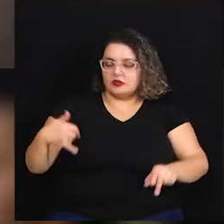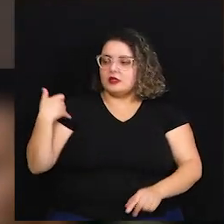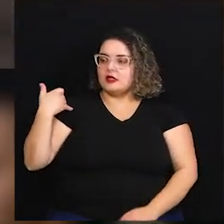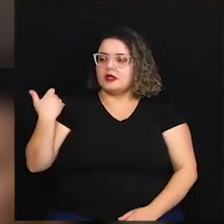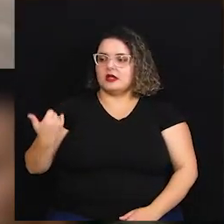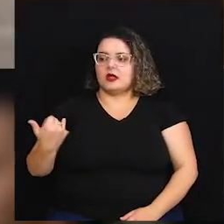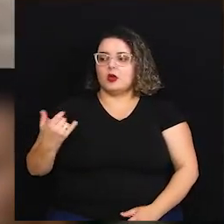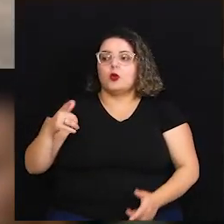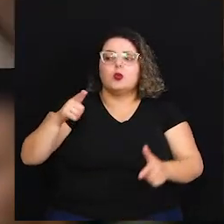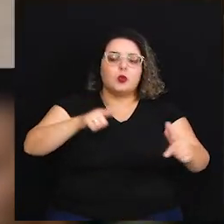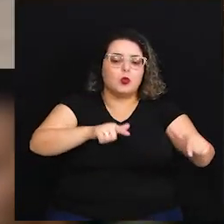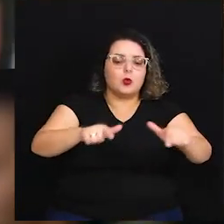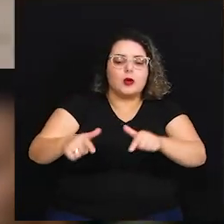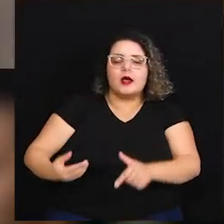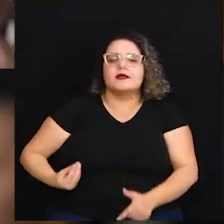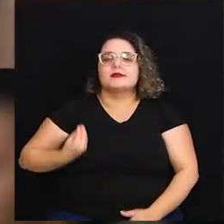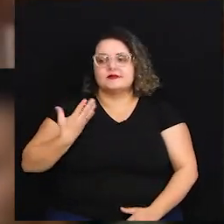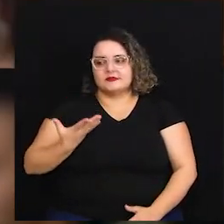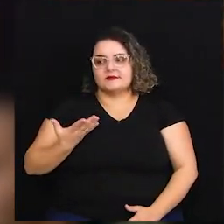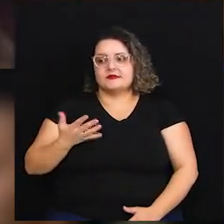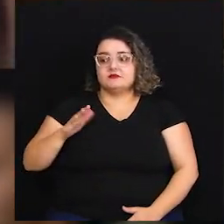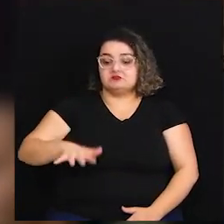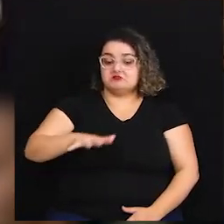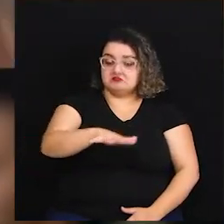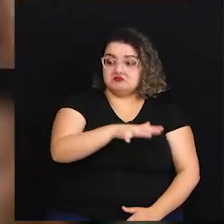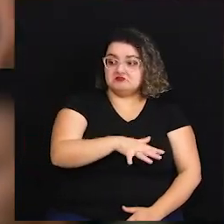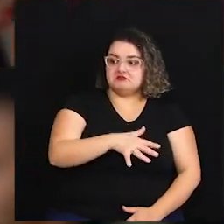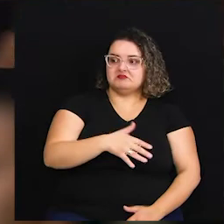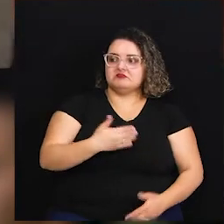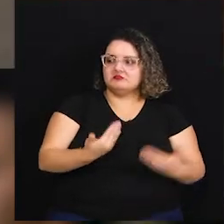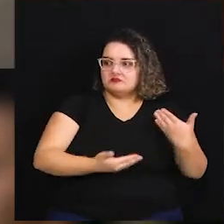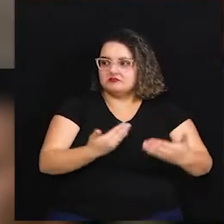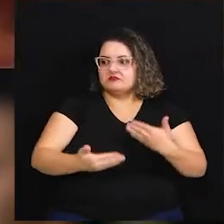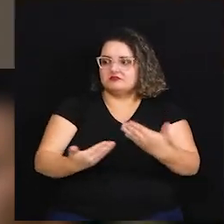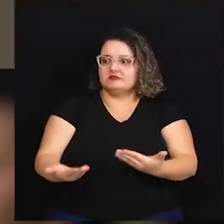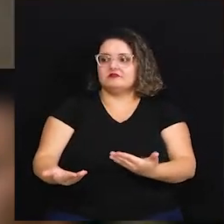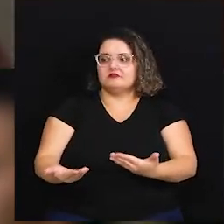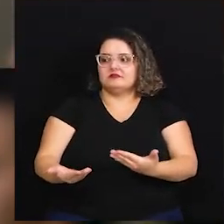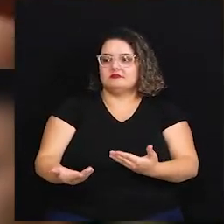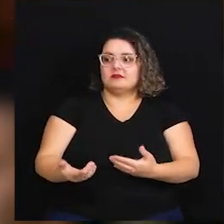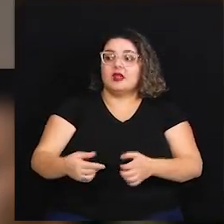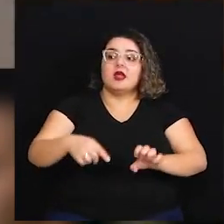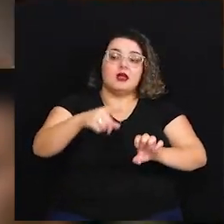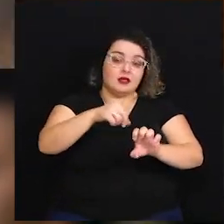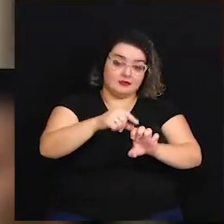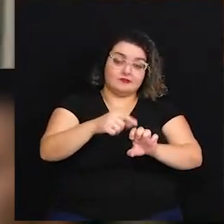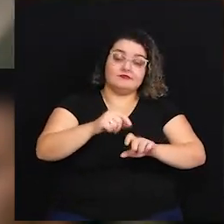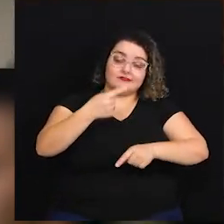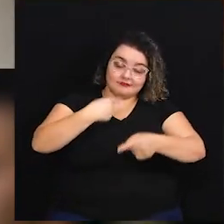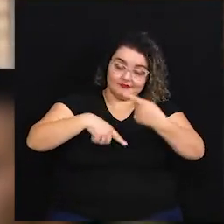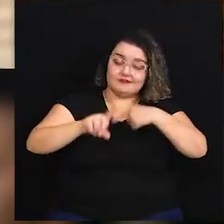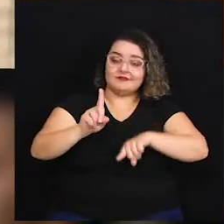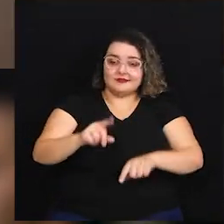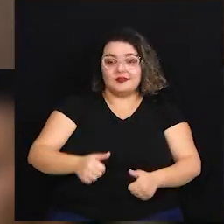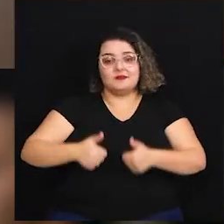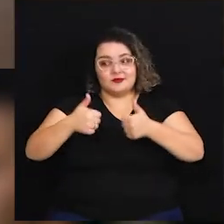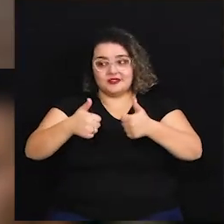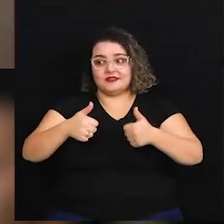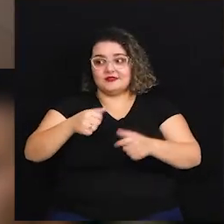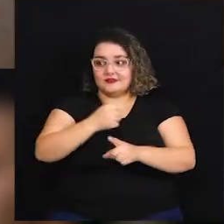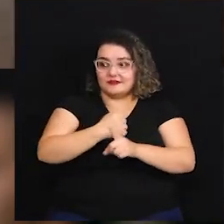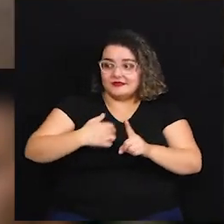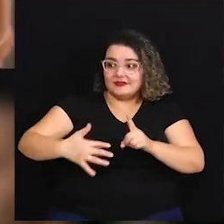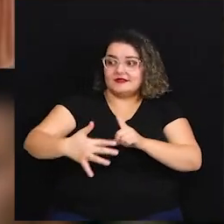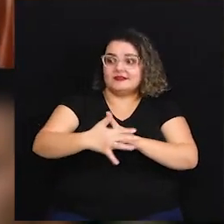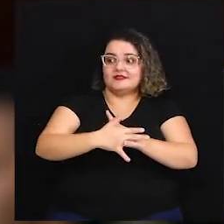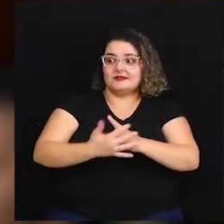idades, origens, áreas e trajetórias, mas que têm em comum negócios que promoveram mudanças positivas na